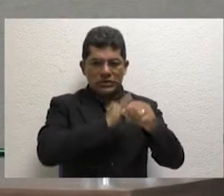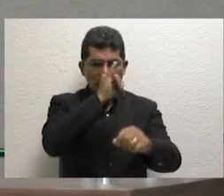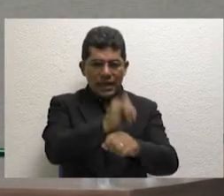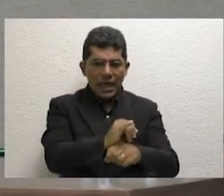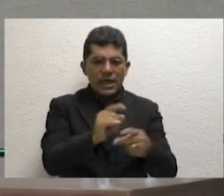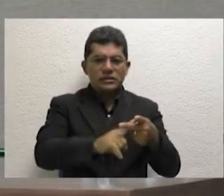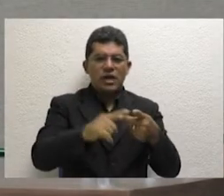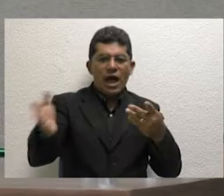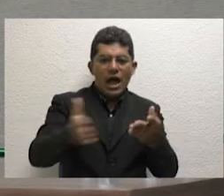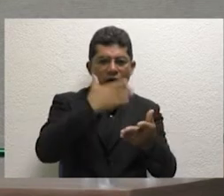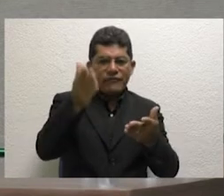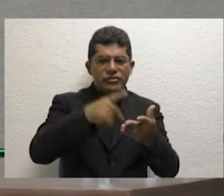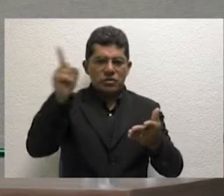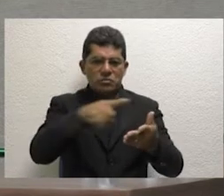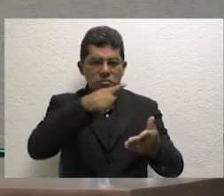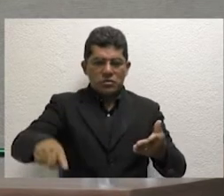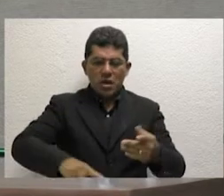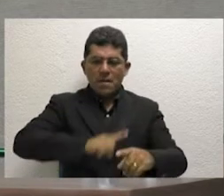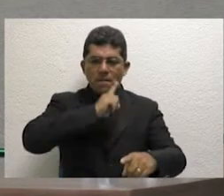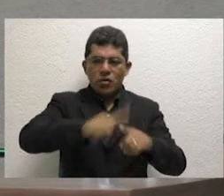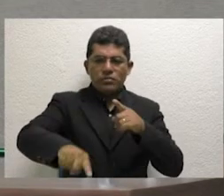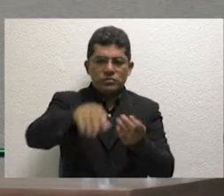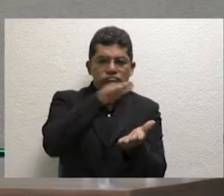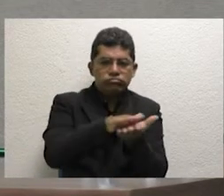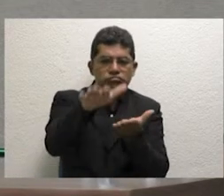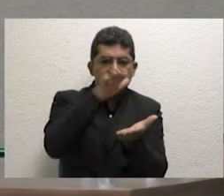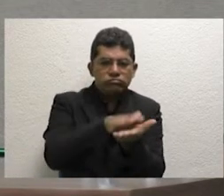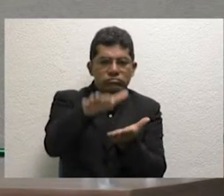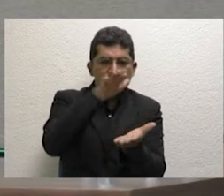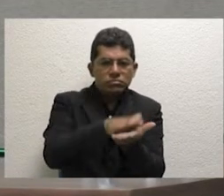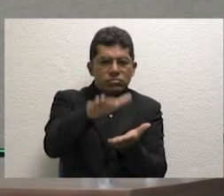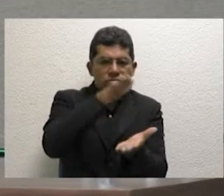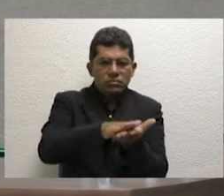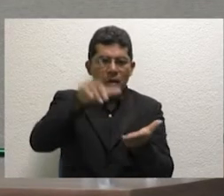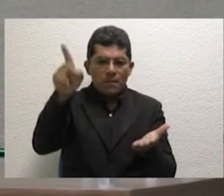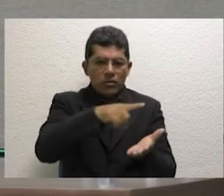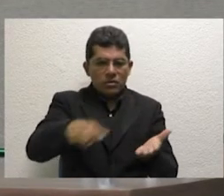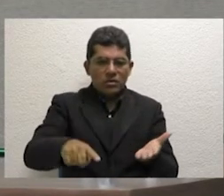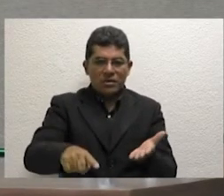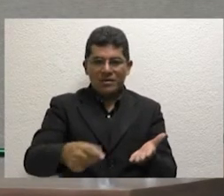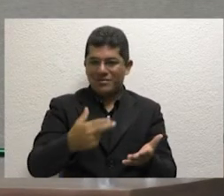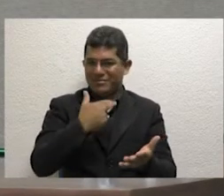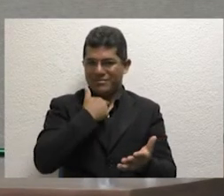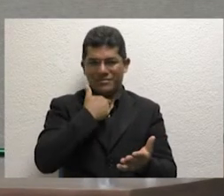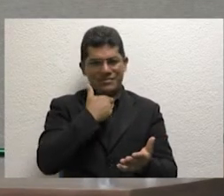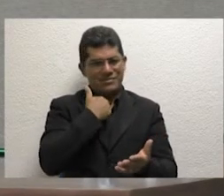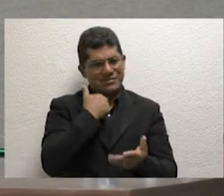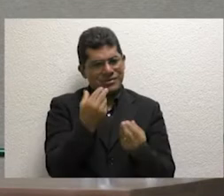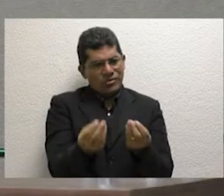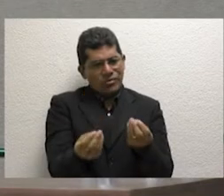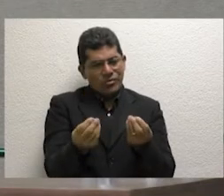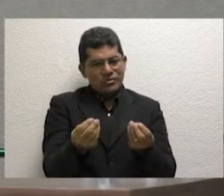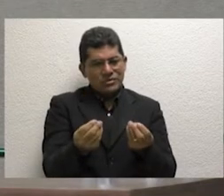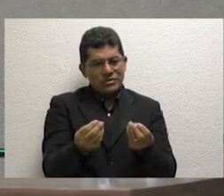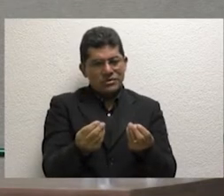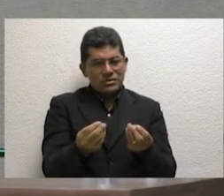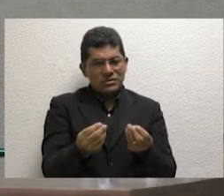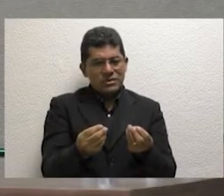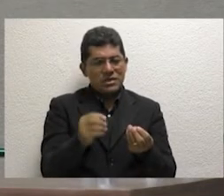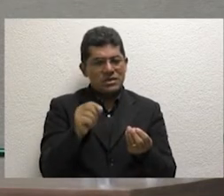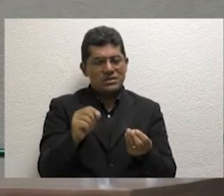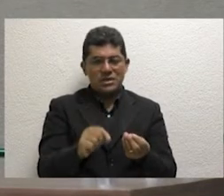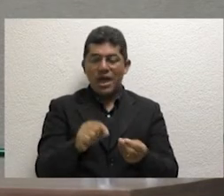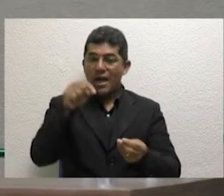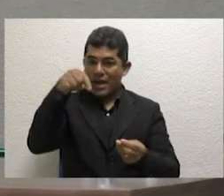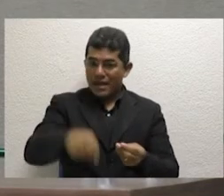e que proibisse a reprodução. Isso aí é censura. Quero dizer daqui que